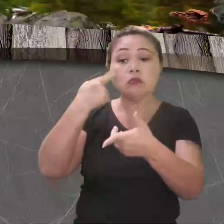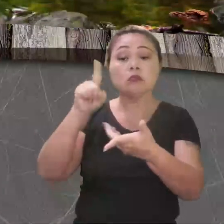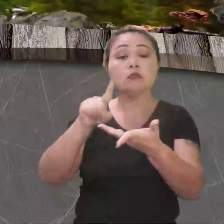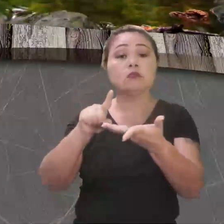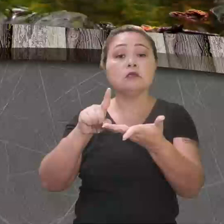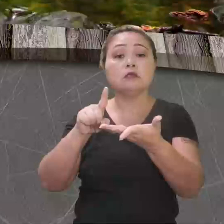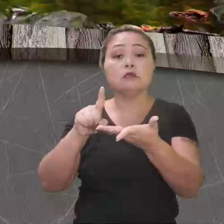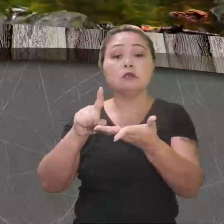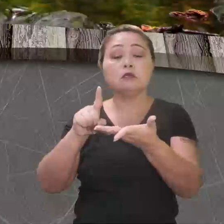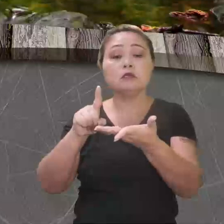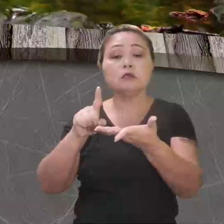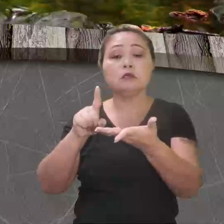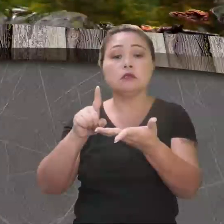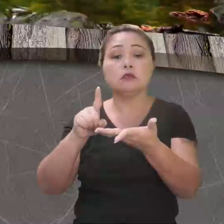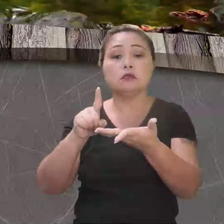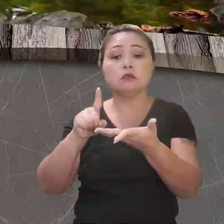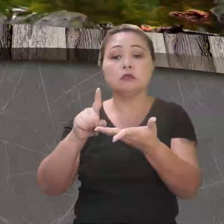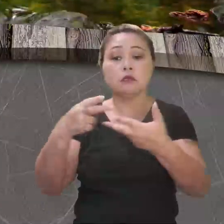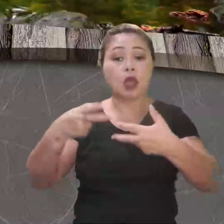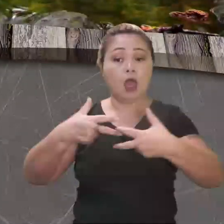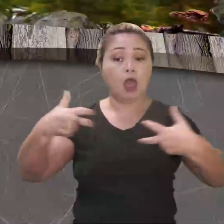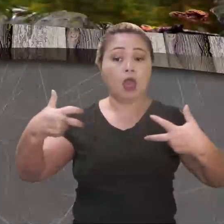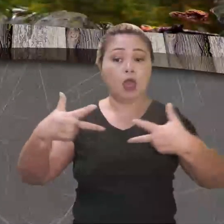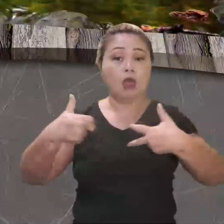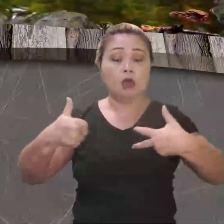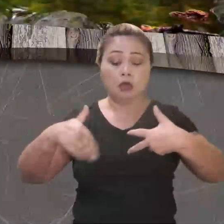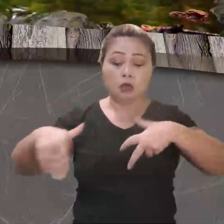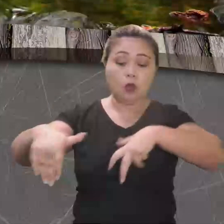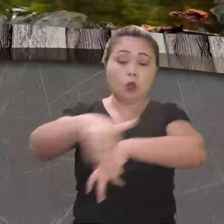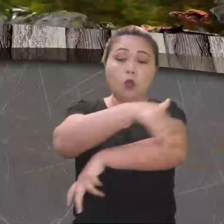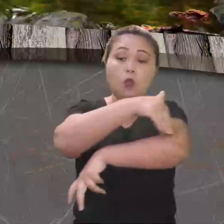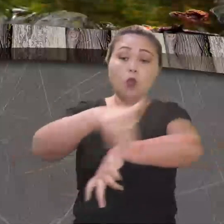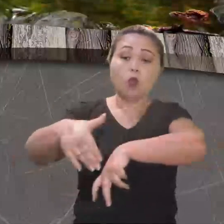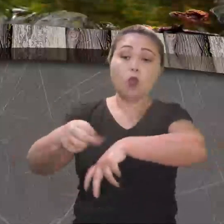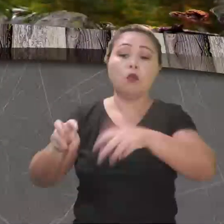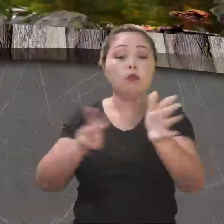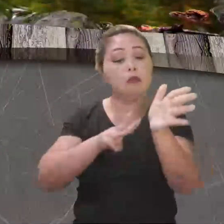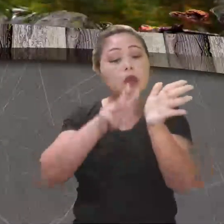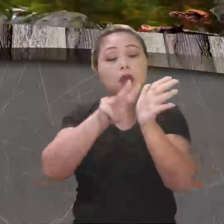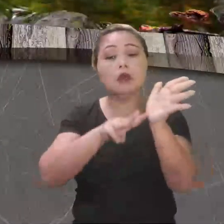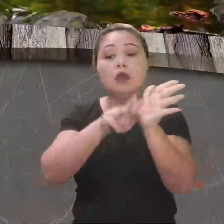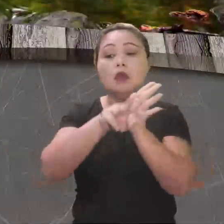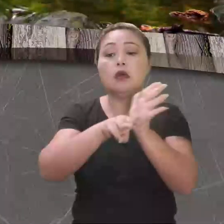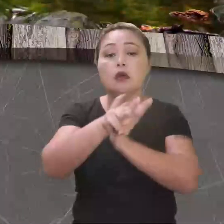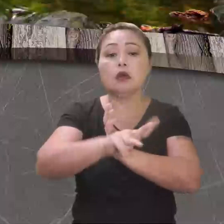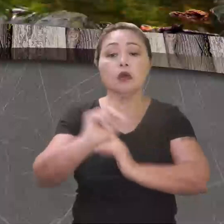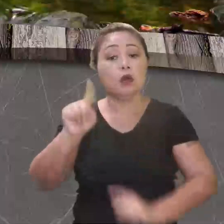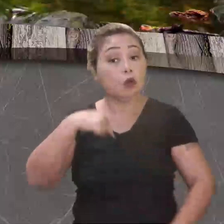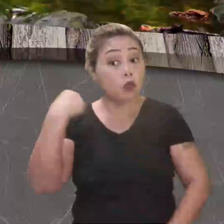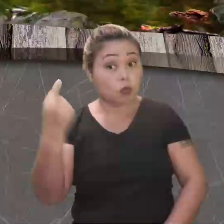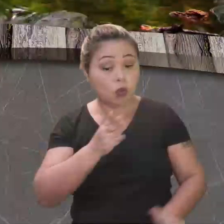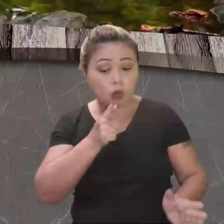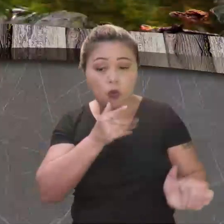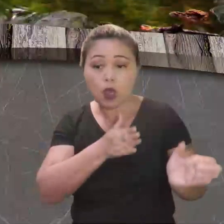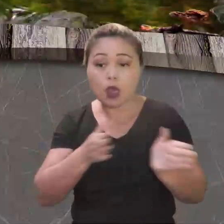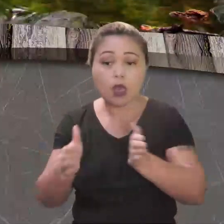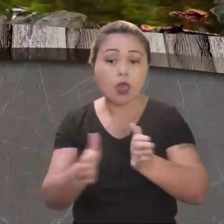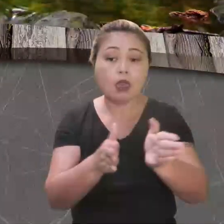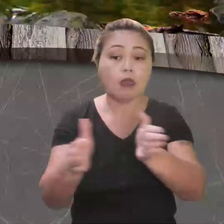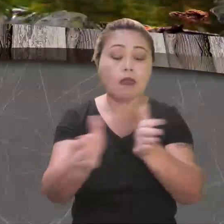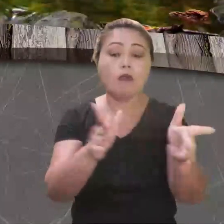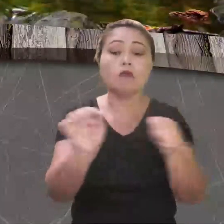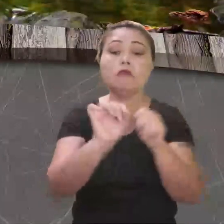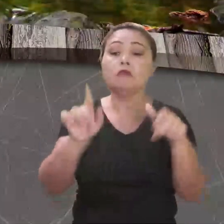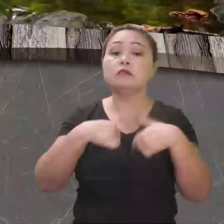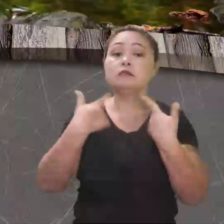mas de preguiças às margens do Madeirão, do nosso rio aqui.